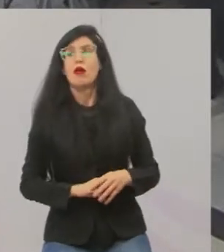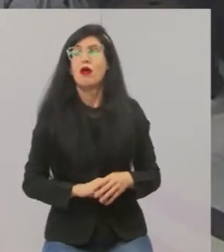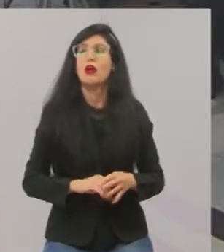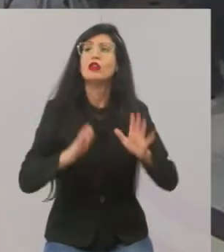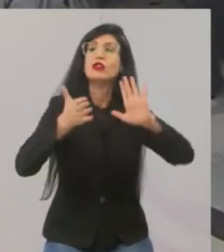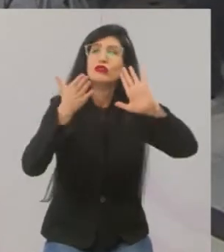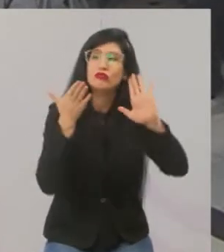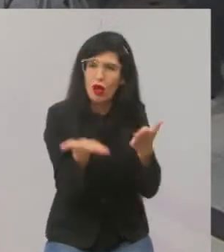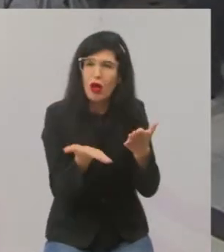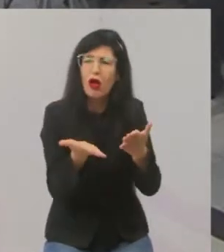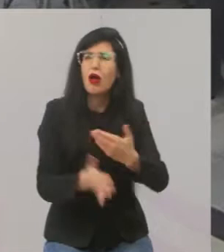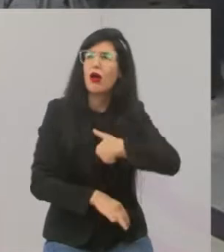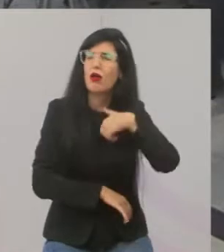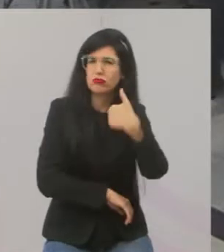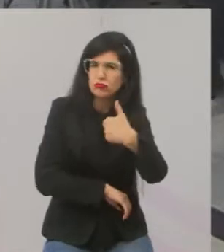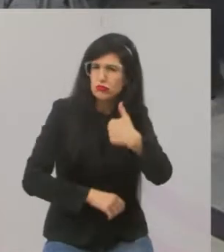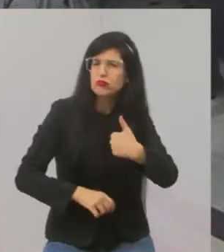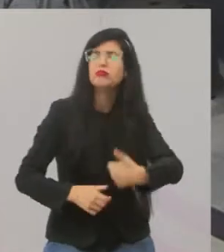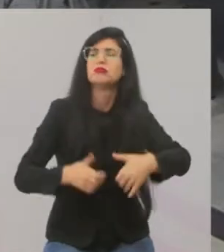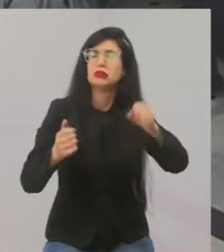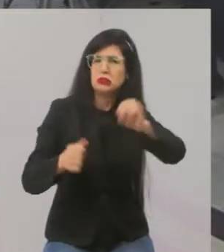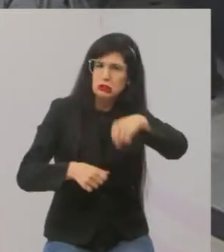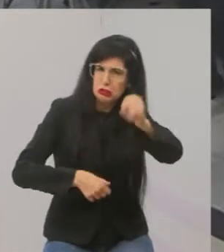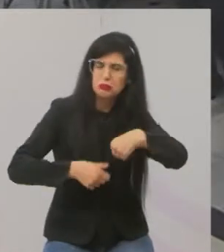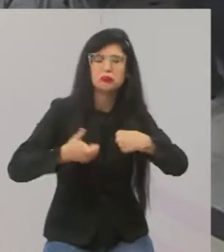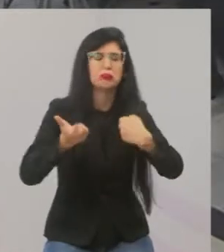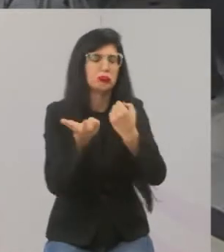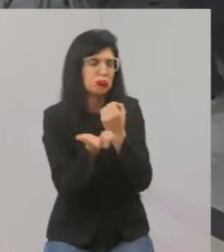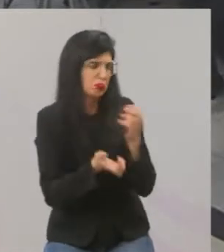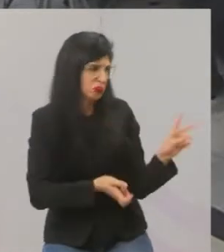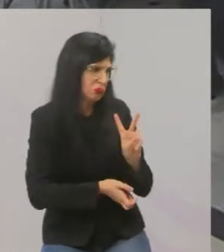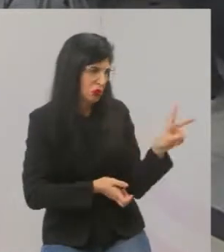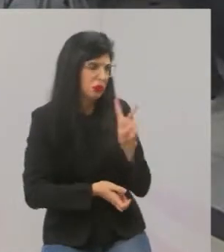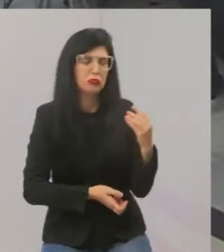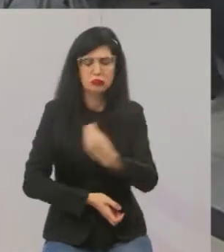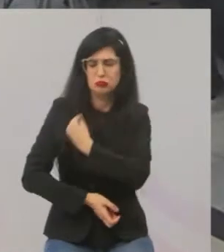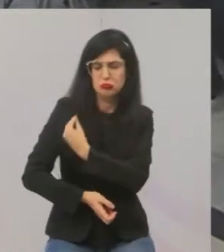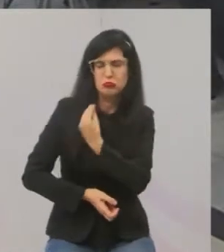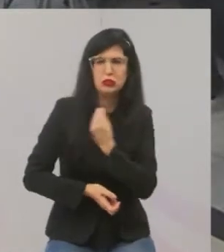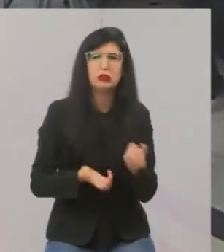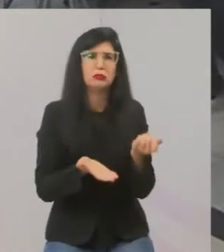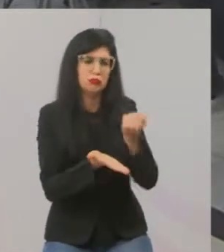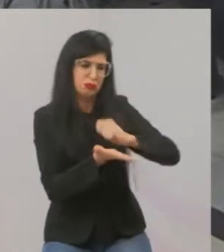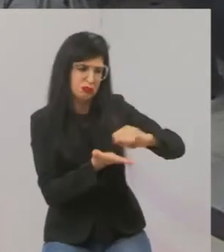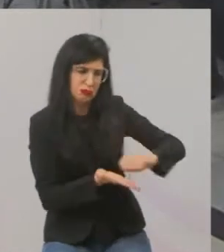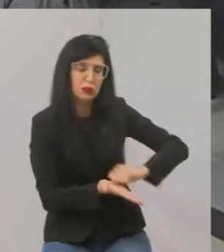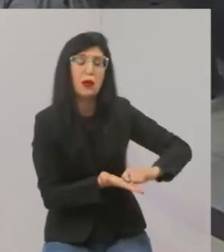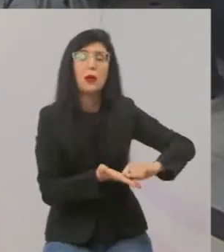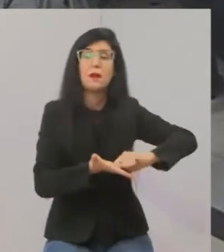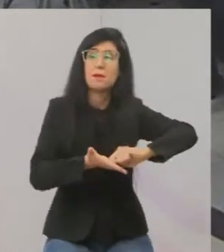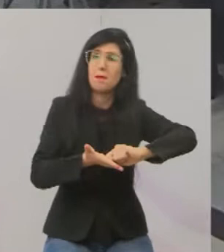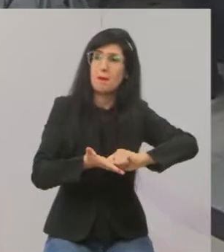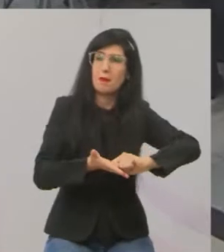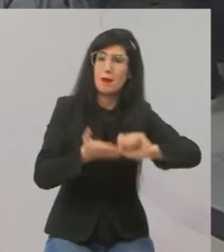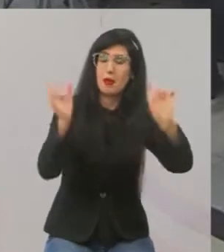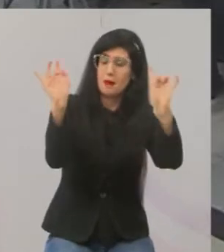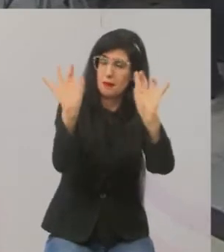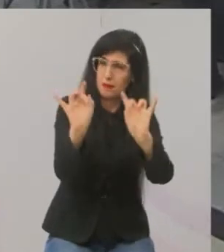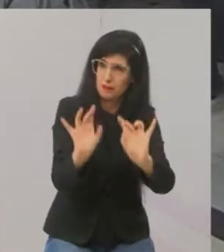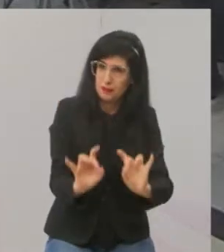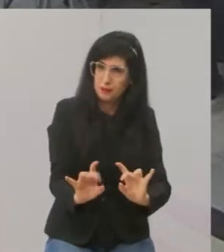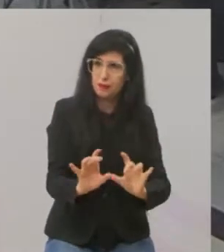vez na legislatura de fazê-lo novamente, dada a circunstância especial da assunção da